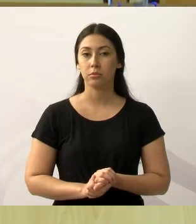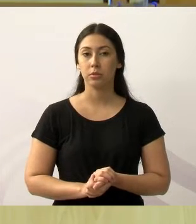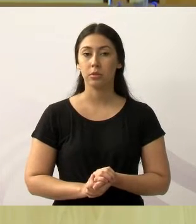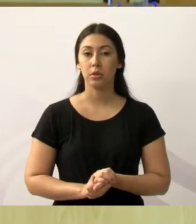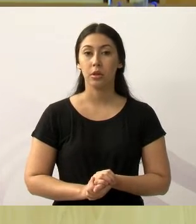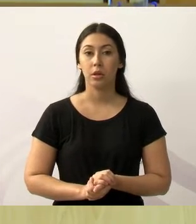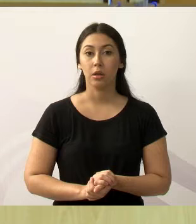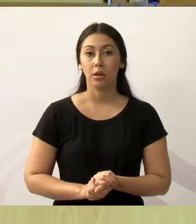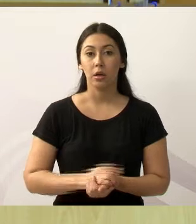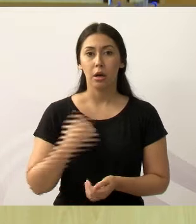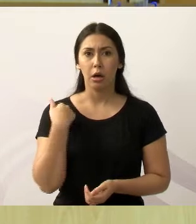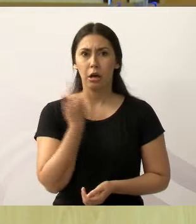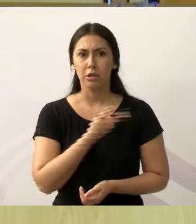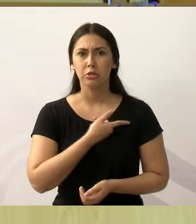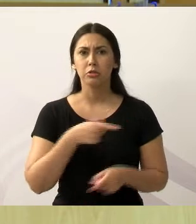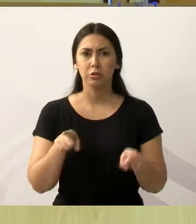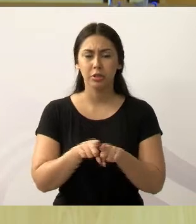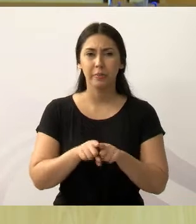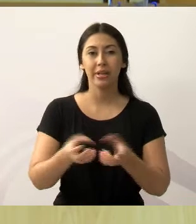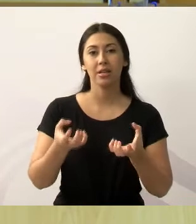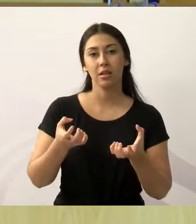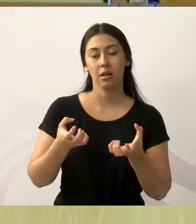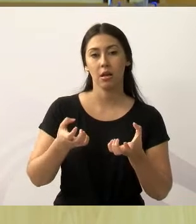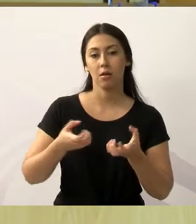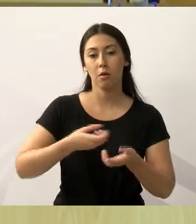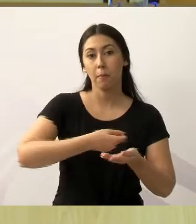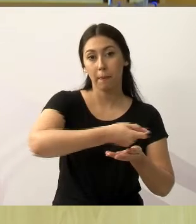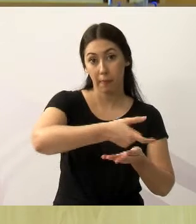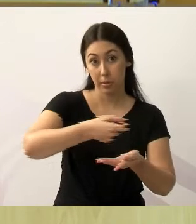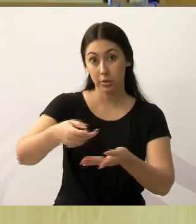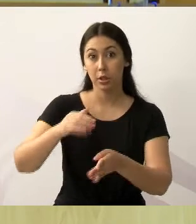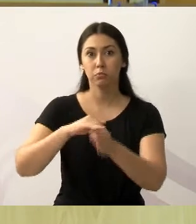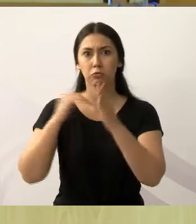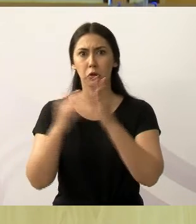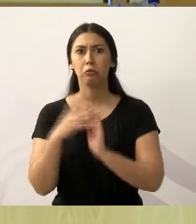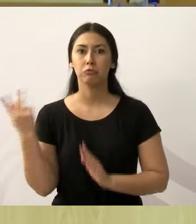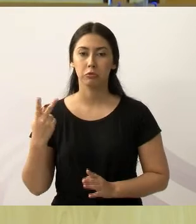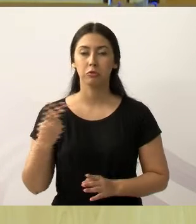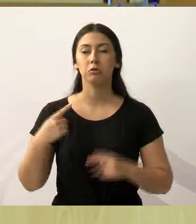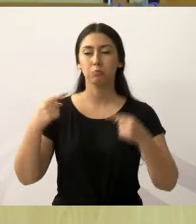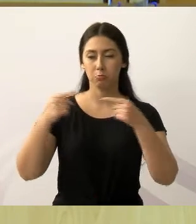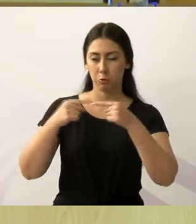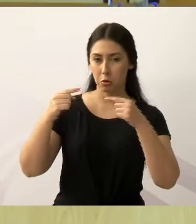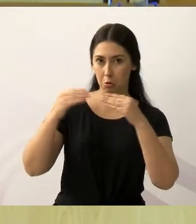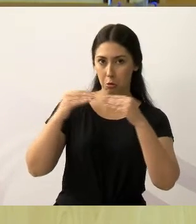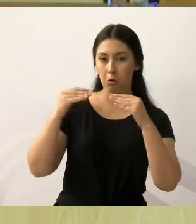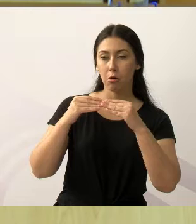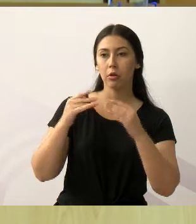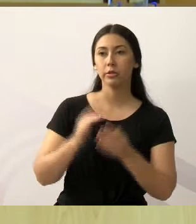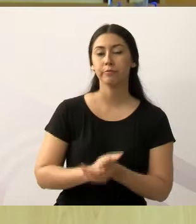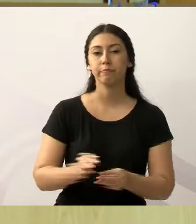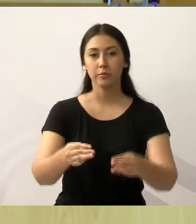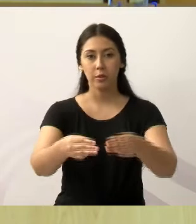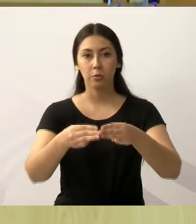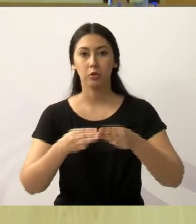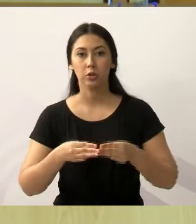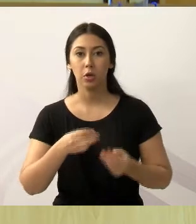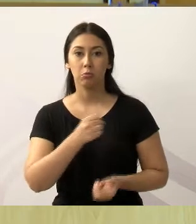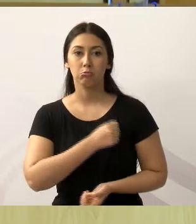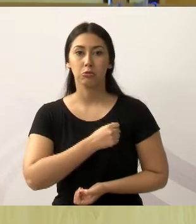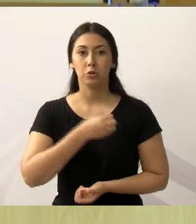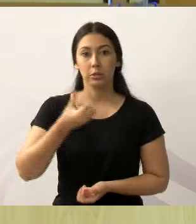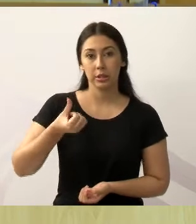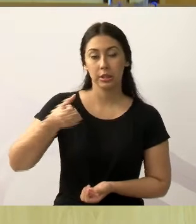repúdio logo após passar para todos vereadores que queriam assinar junto conosco moção nº 61